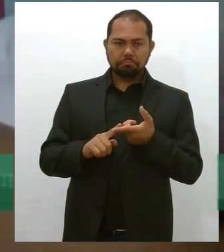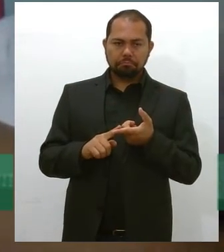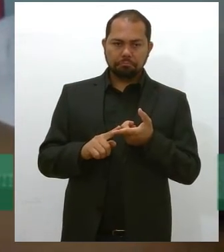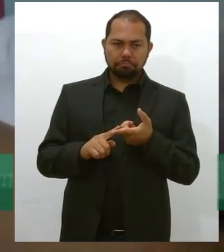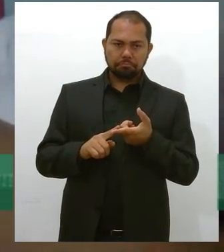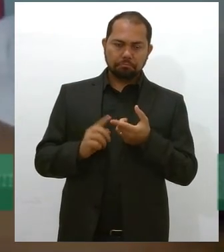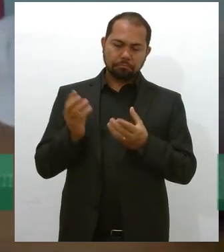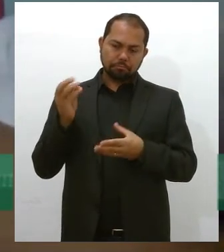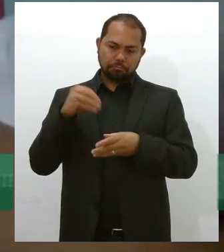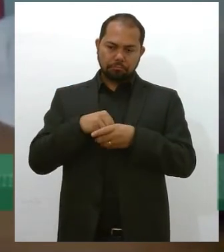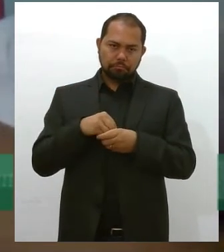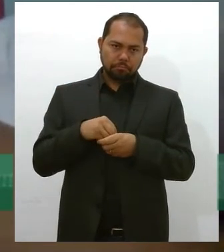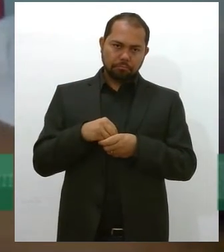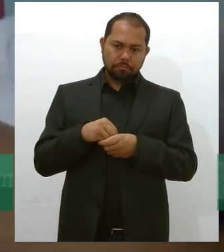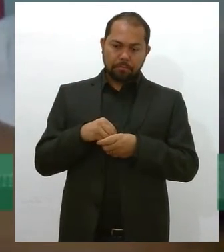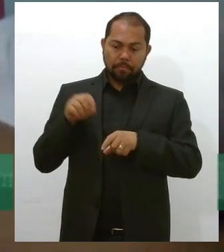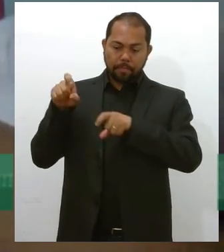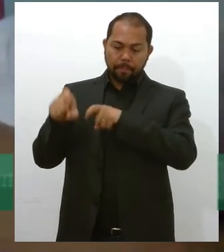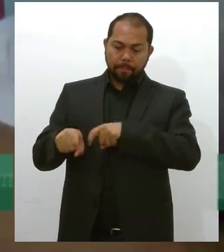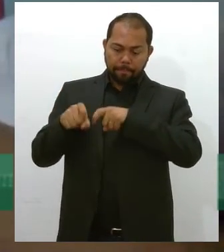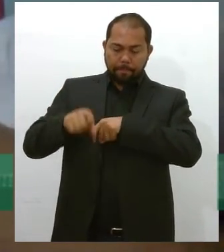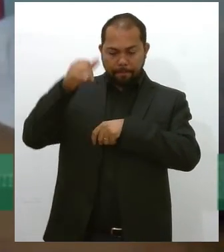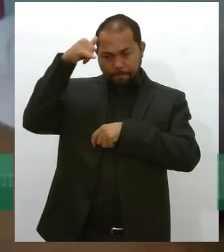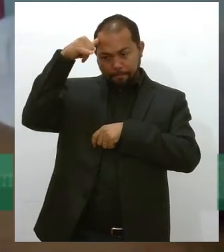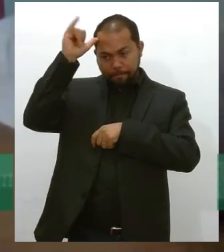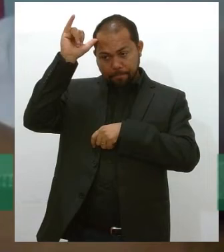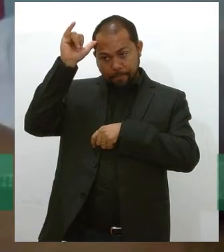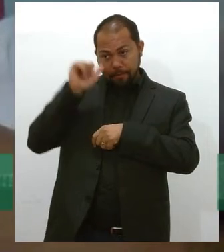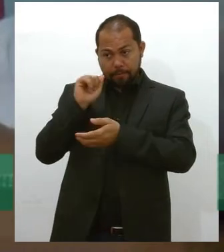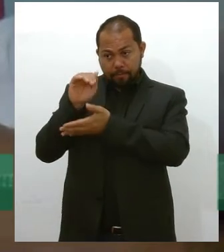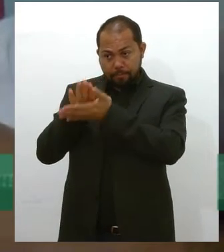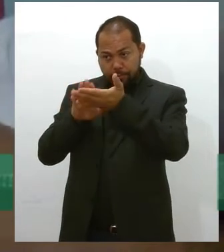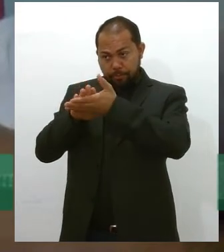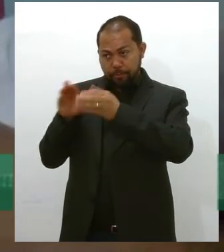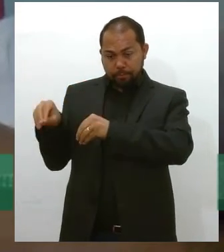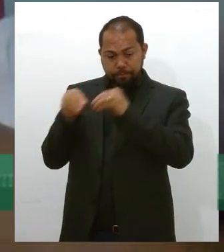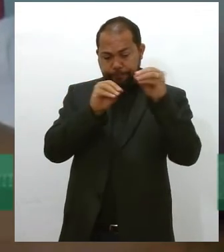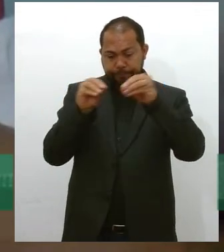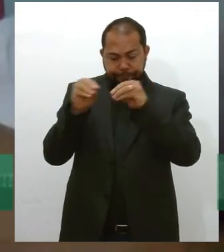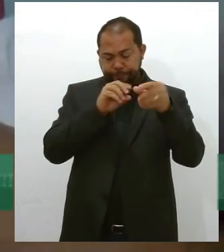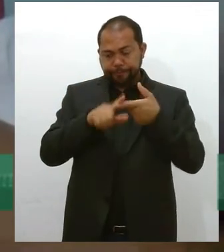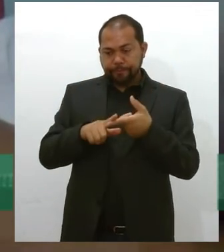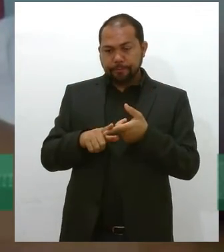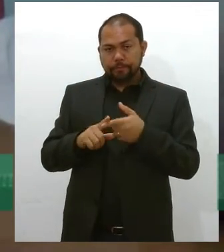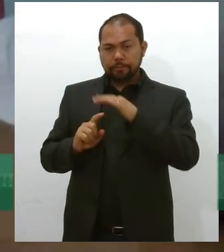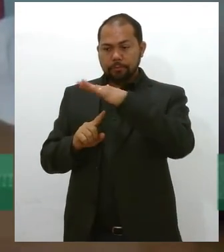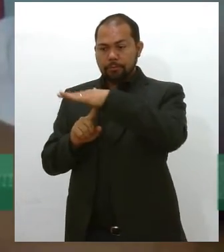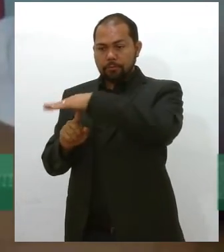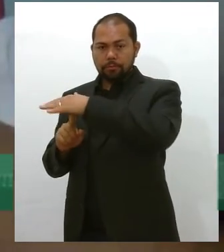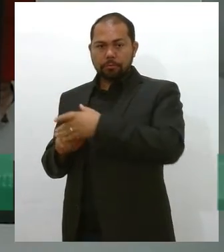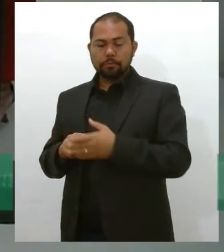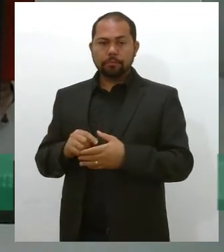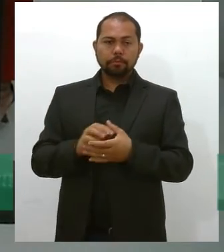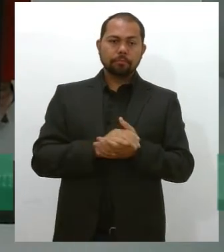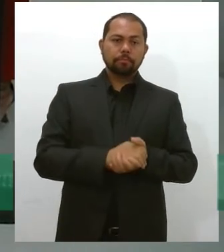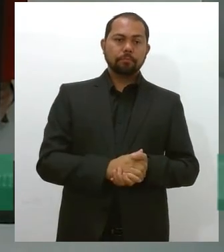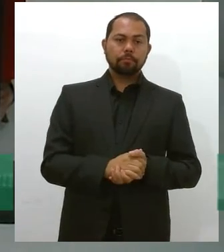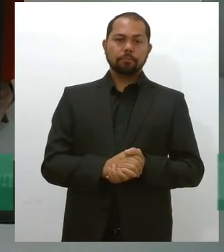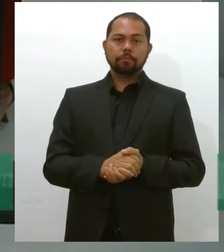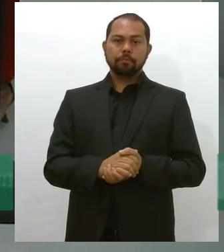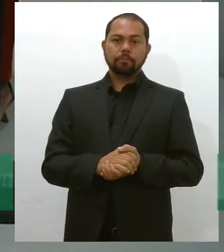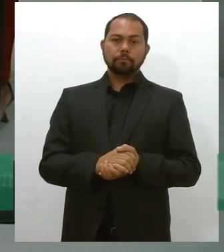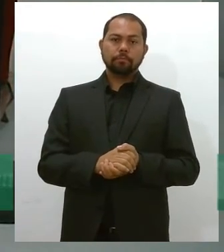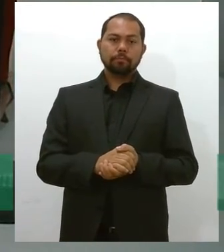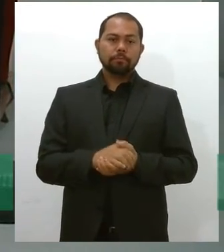produção agrária, principalmente de exportação, com o comércio e com o tráfico, né? Edna, com relação ainda